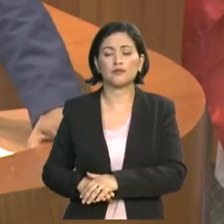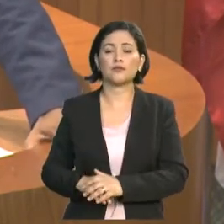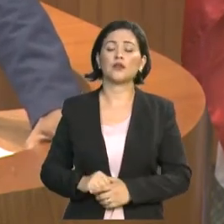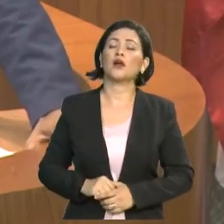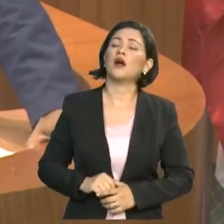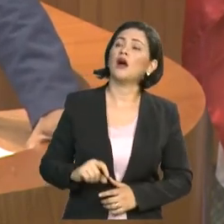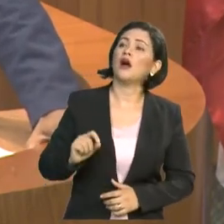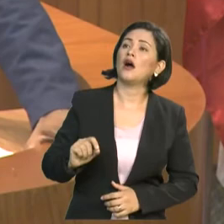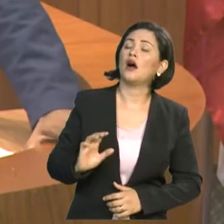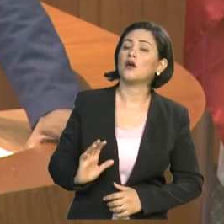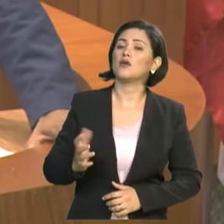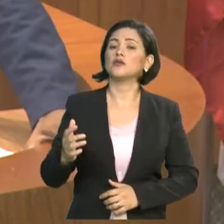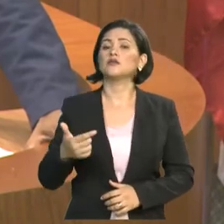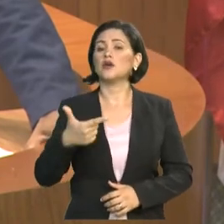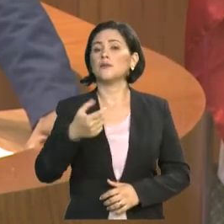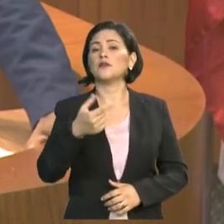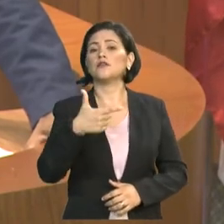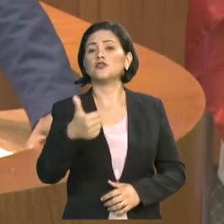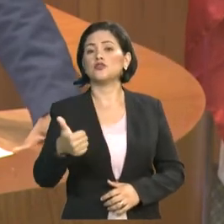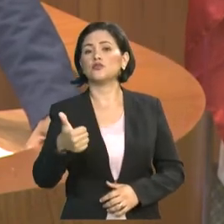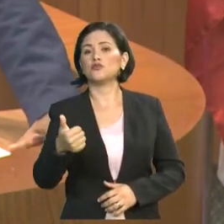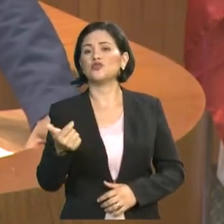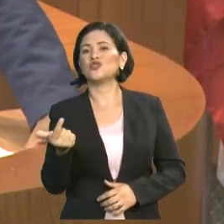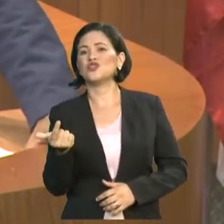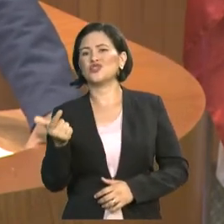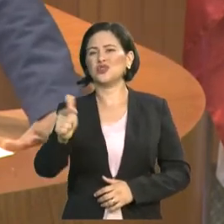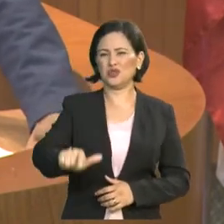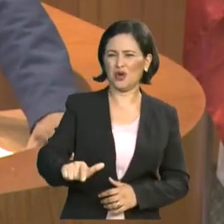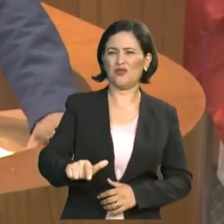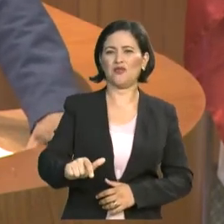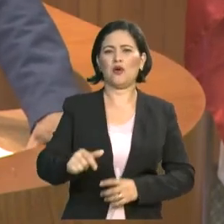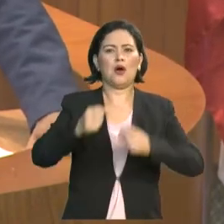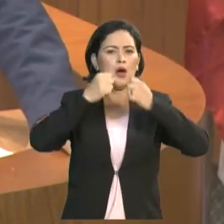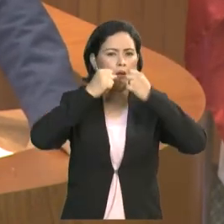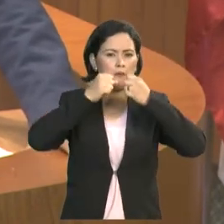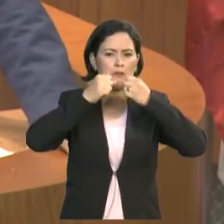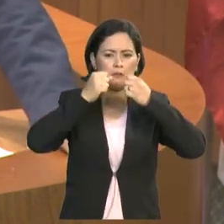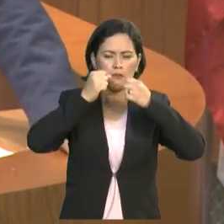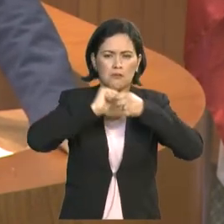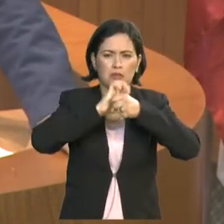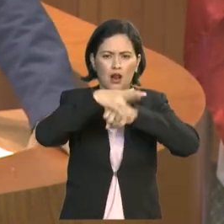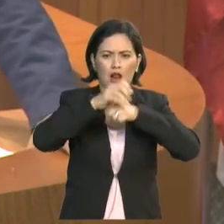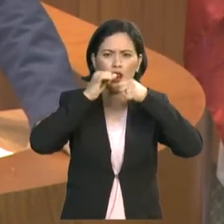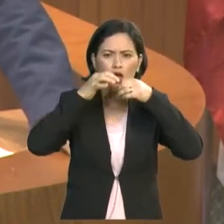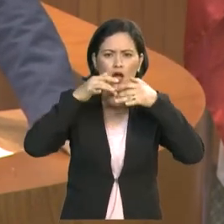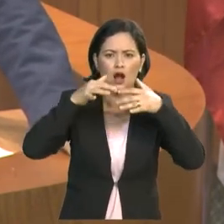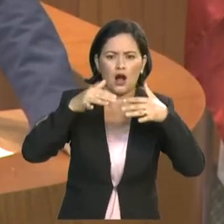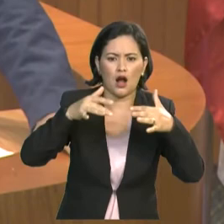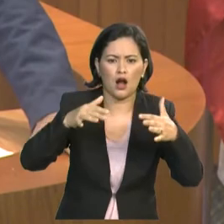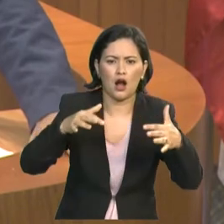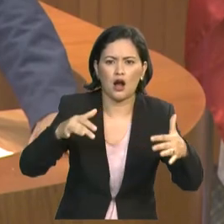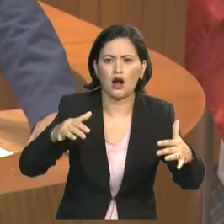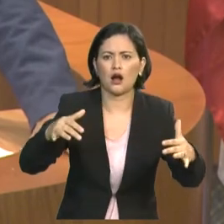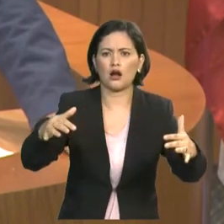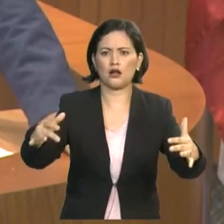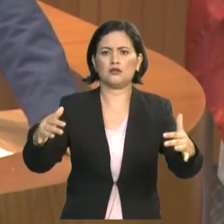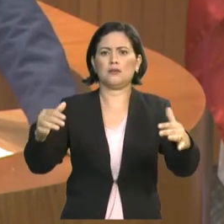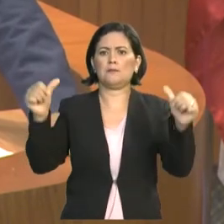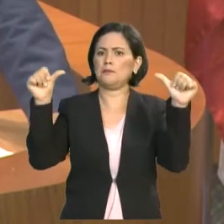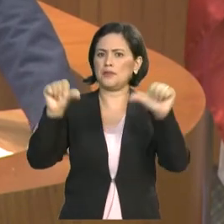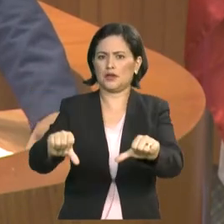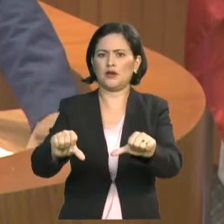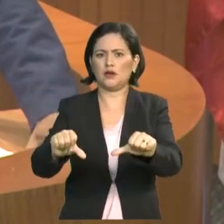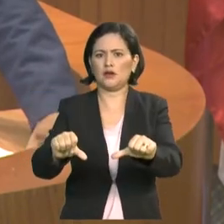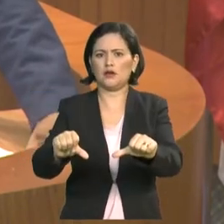incompetentemente não foi preparado o sistema de saúde. Vai acabar a pandemia,